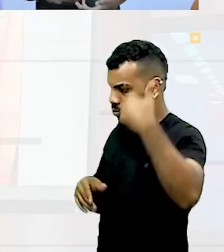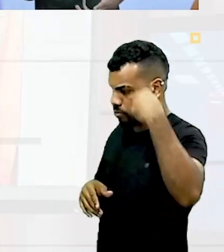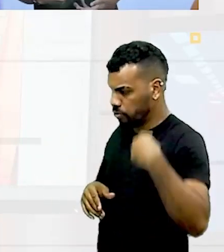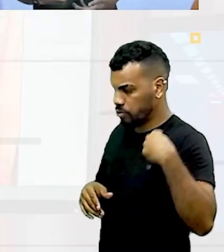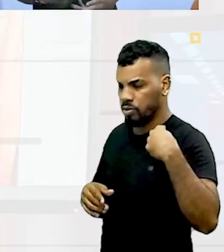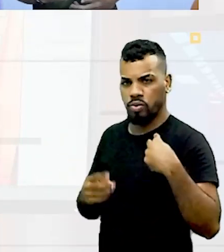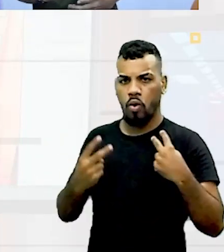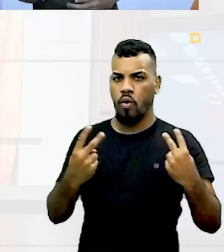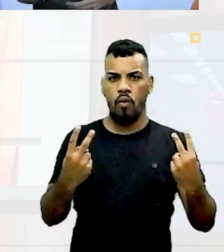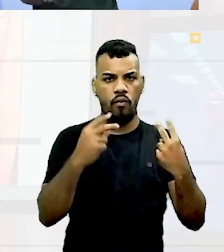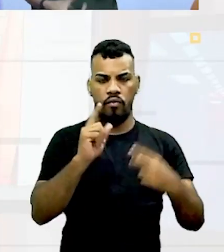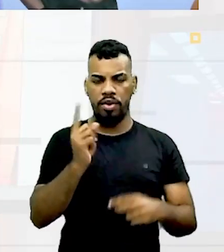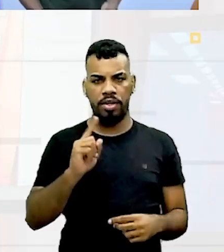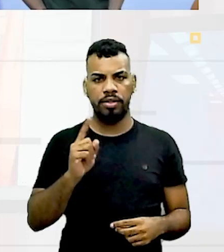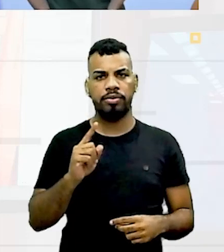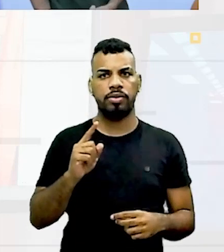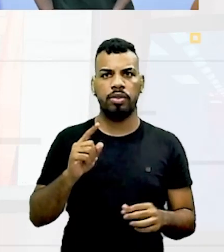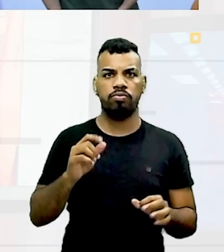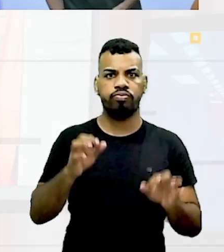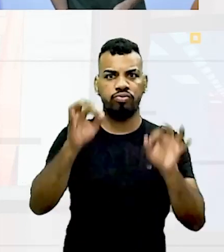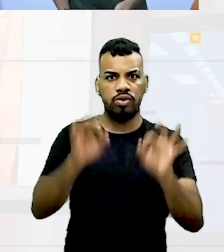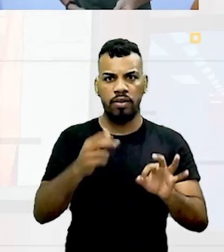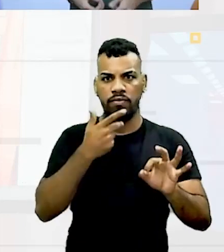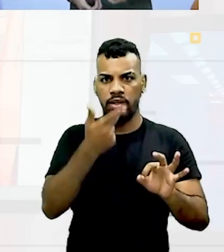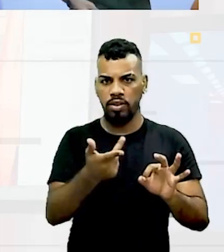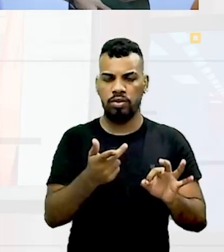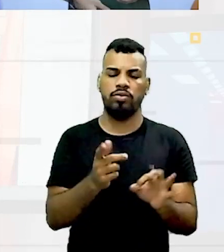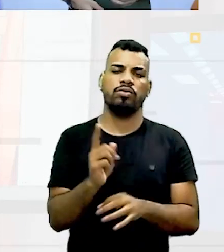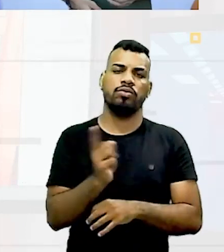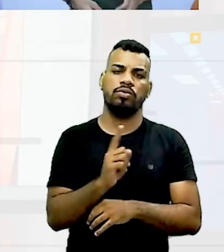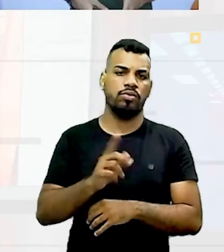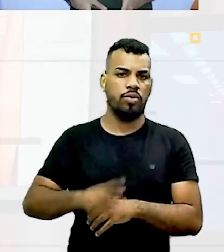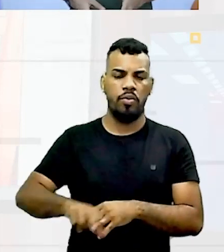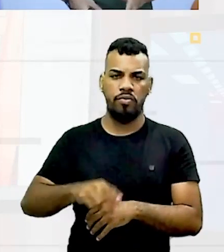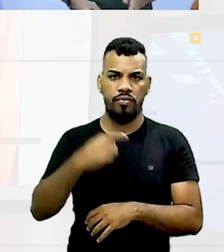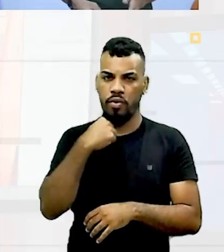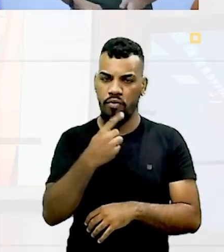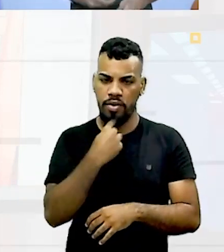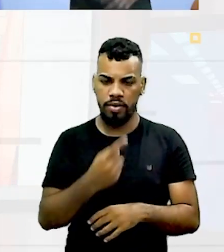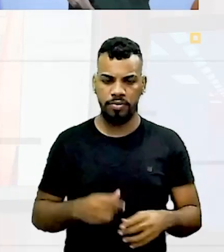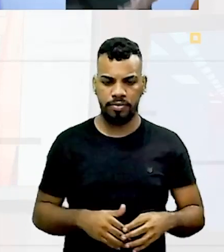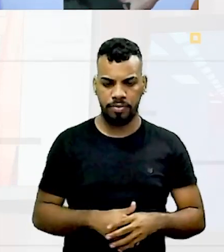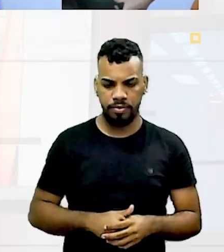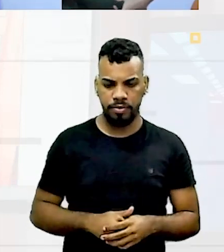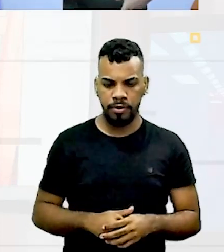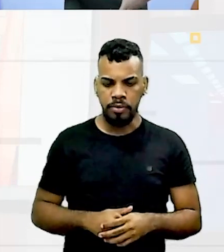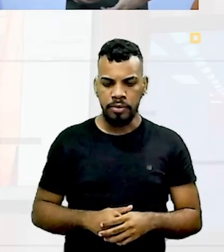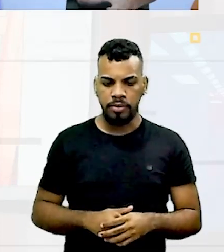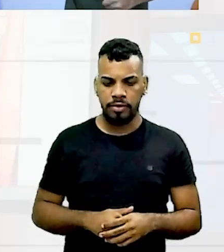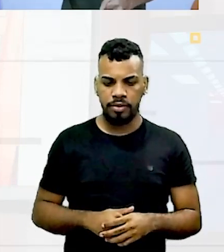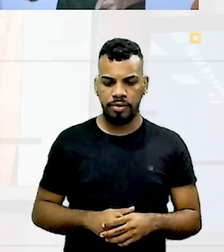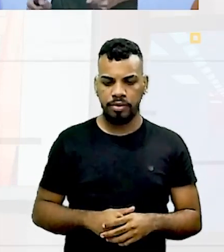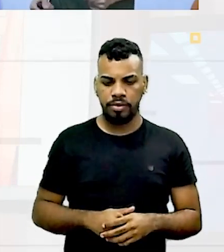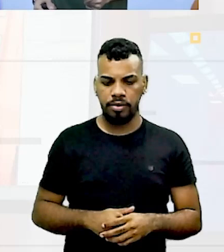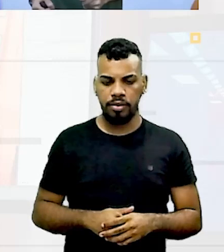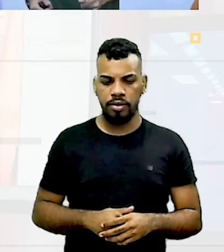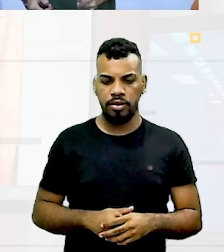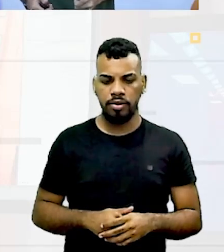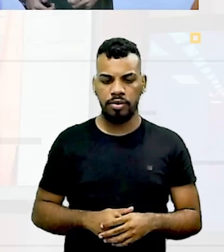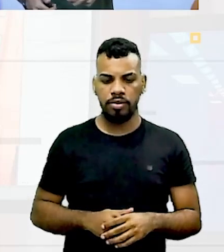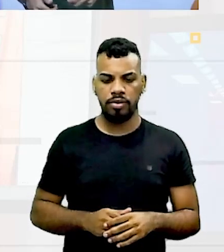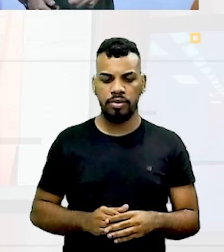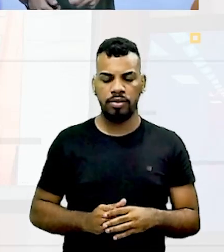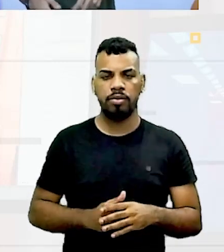dá para ver exatamente do que eles estão falando, como eles estão se mexendo, mas do lado tem o